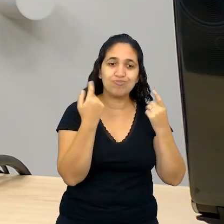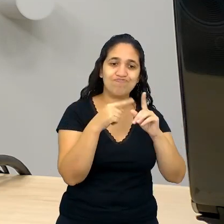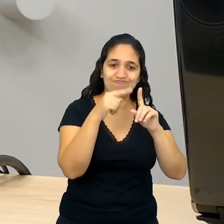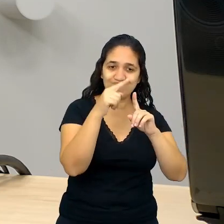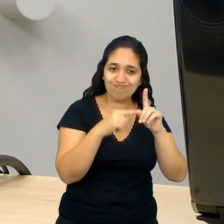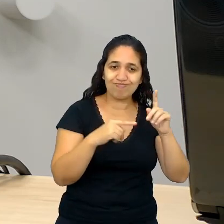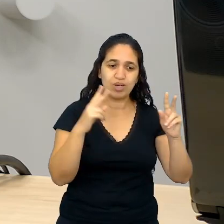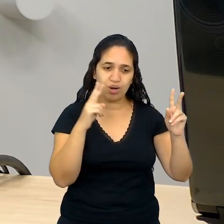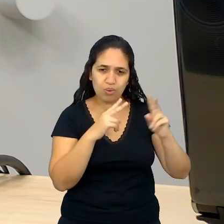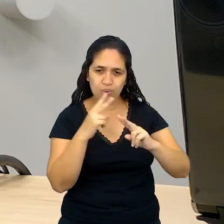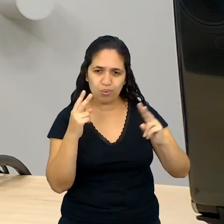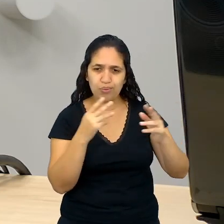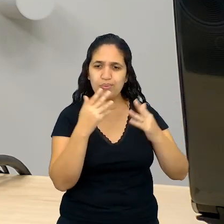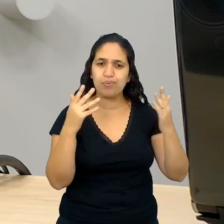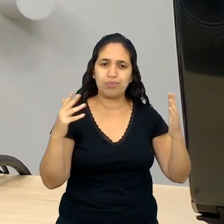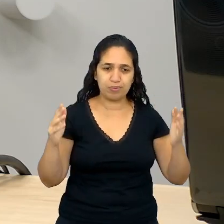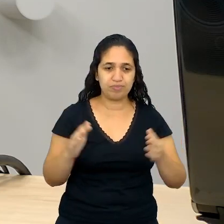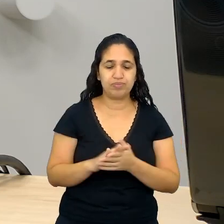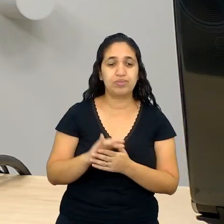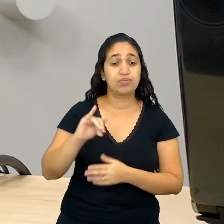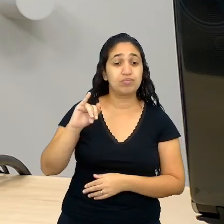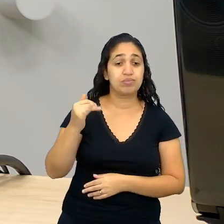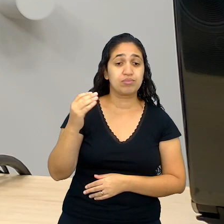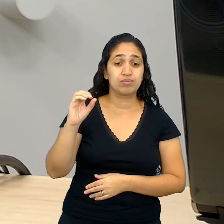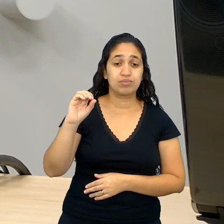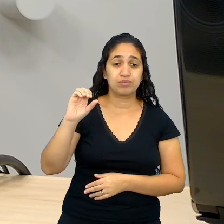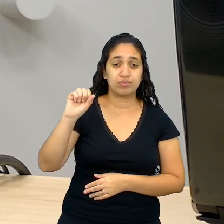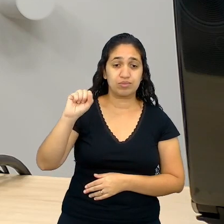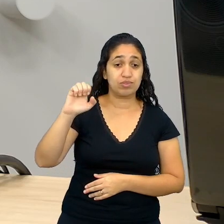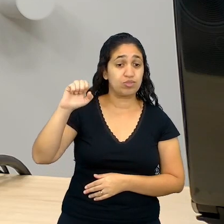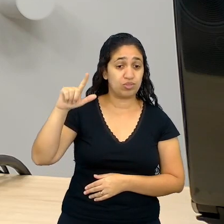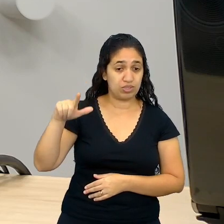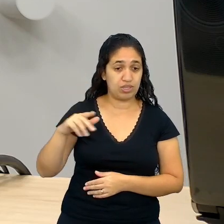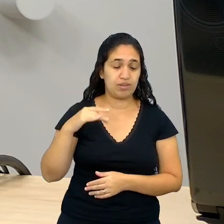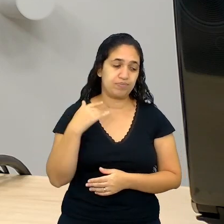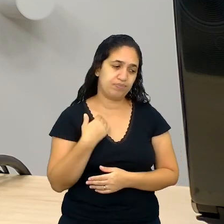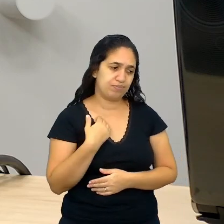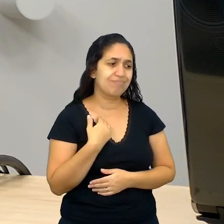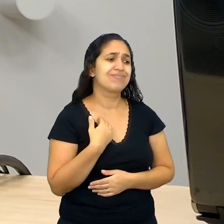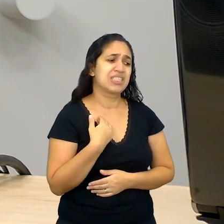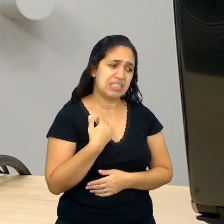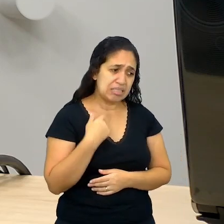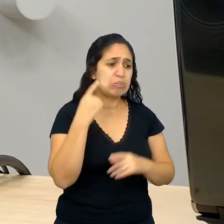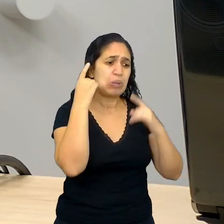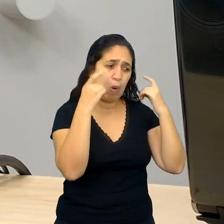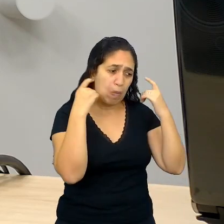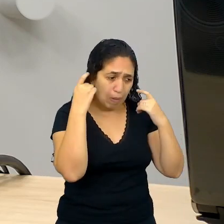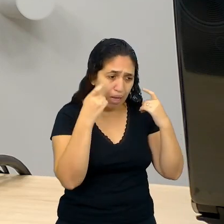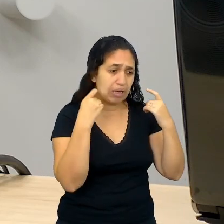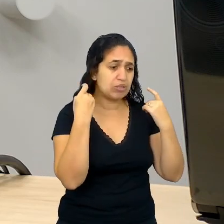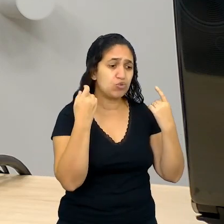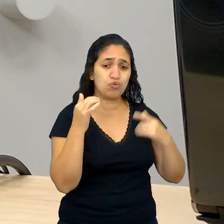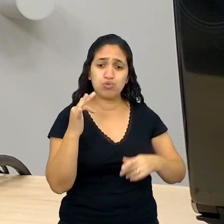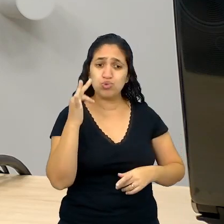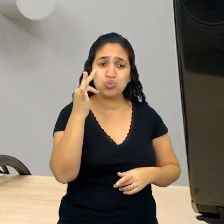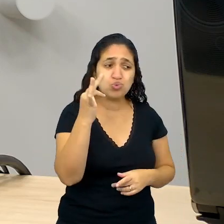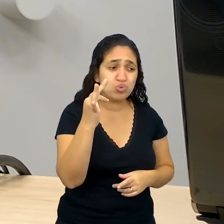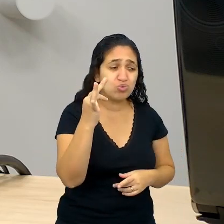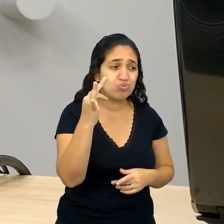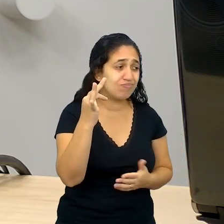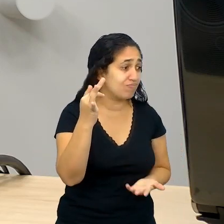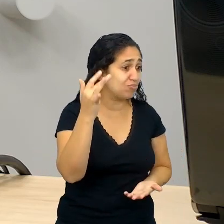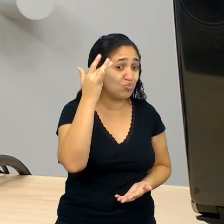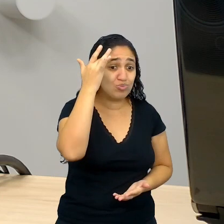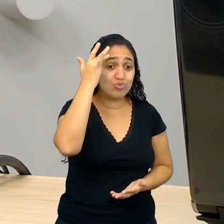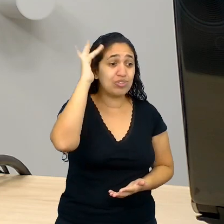climáticas, mas o professor José comentou muito, pois é preocupante, não temos a menor certeza sobre o futuro do nosso